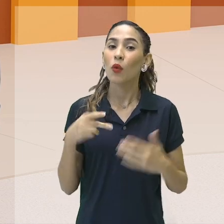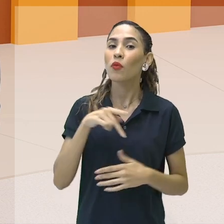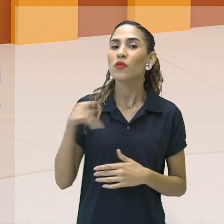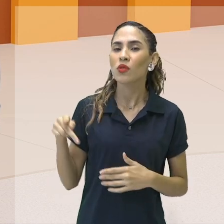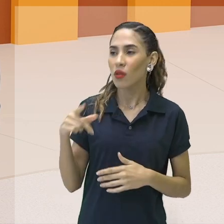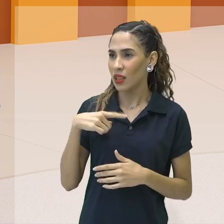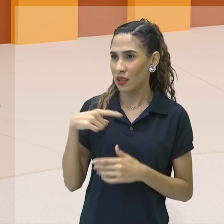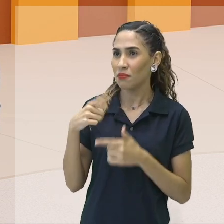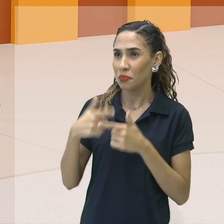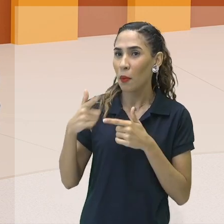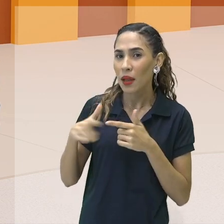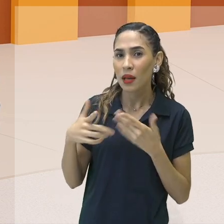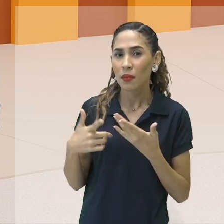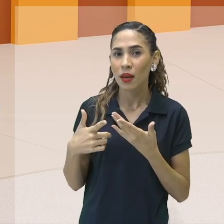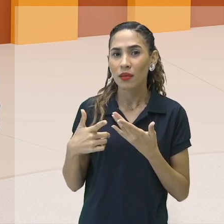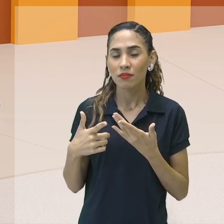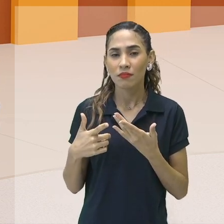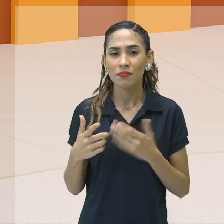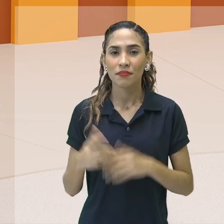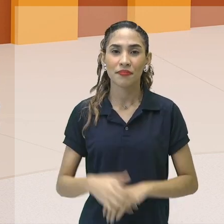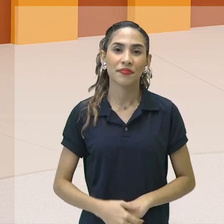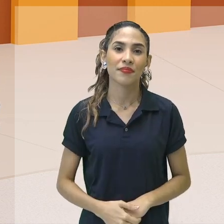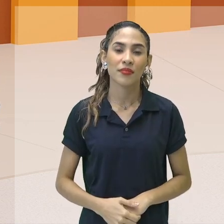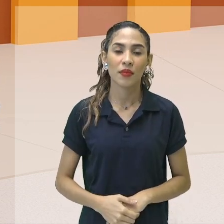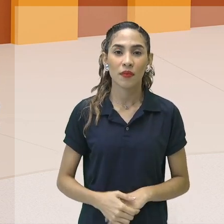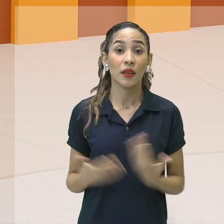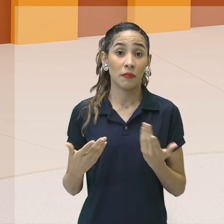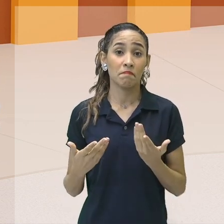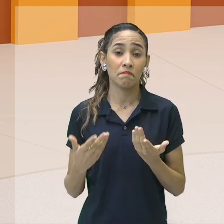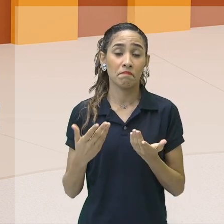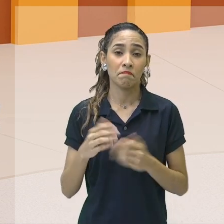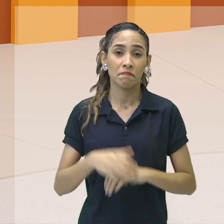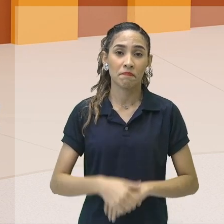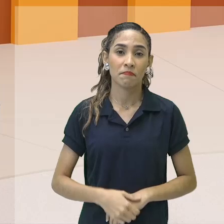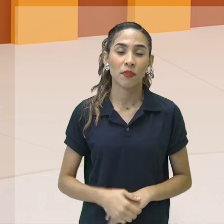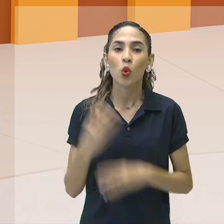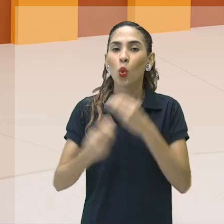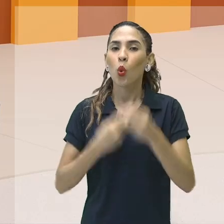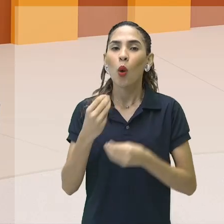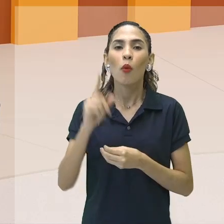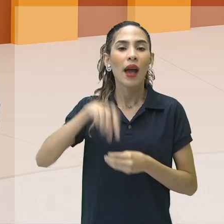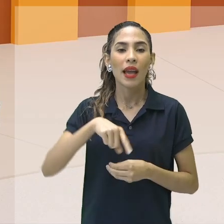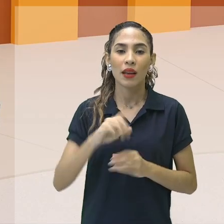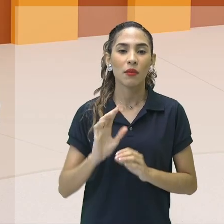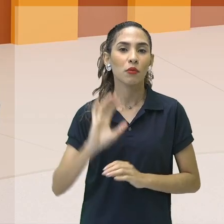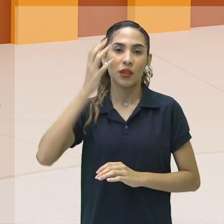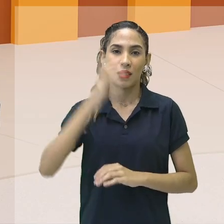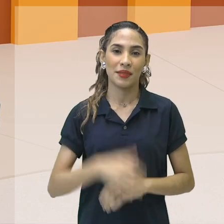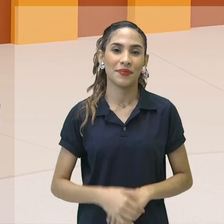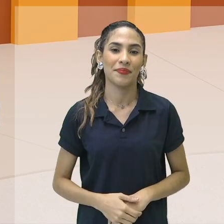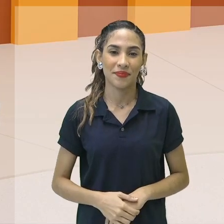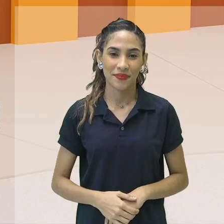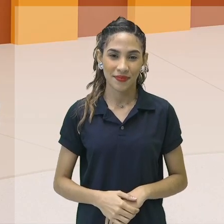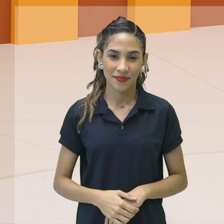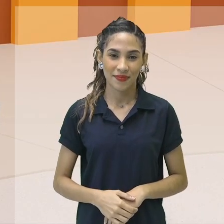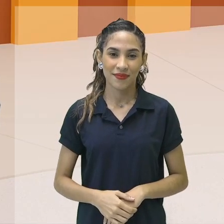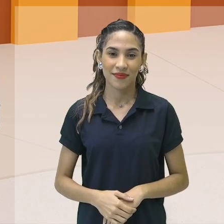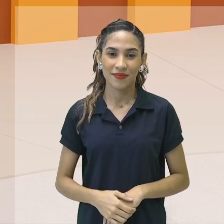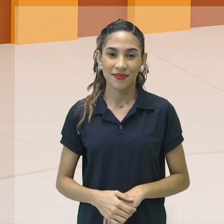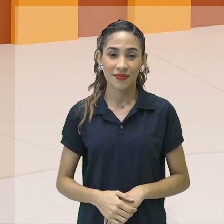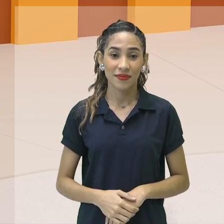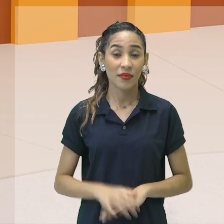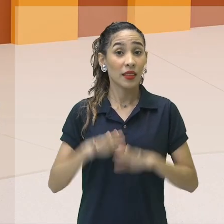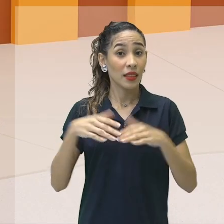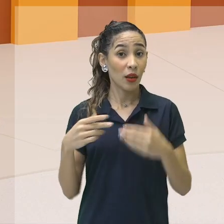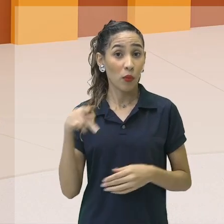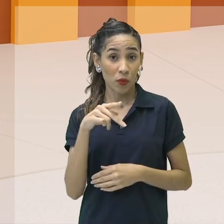problema na questão da uberização do trabalho, da precarização do trabalho? Como é que funciona isso? Vamos lá, agora sim. Professor Jefferson, a gente sabe